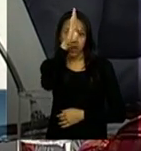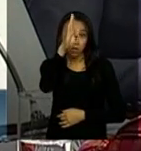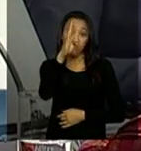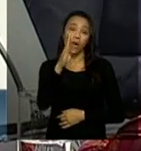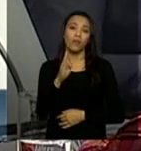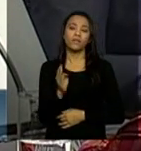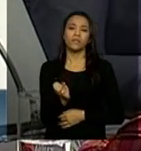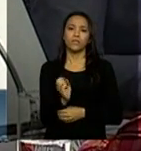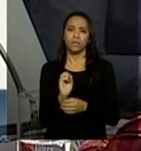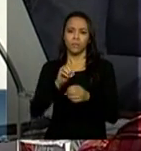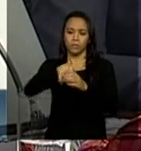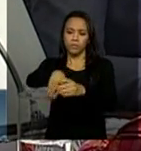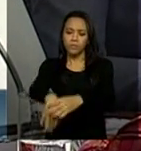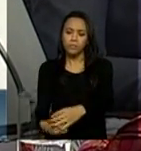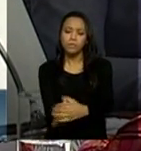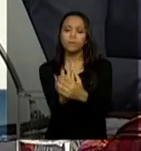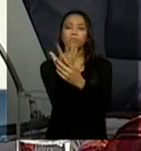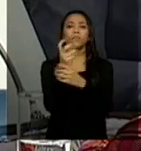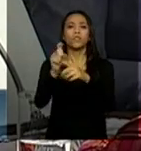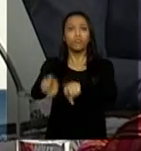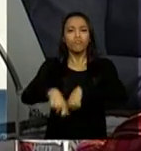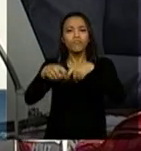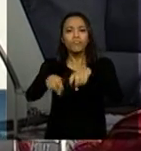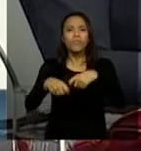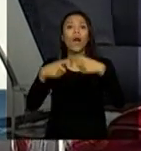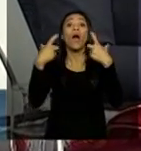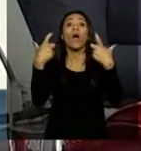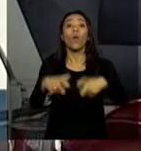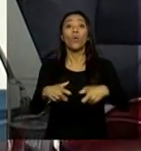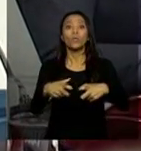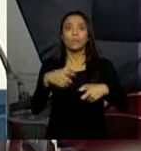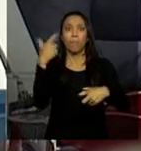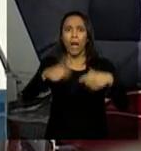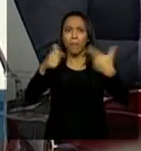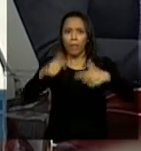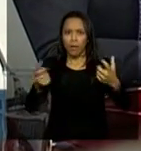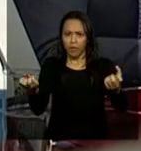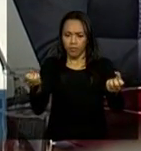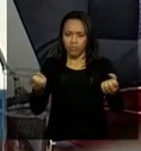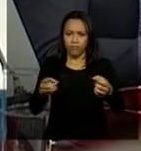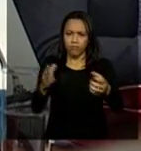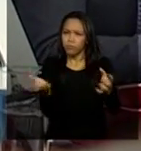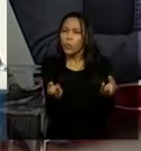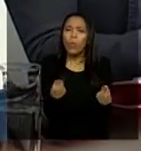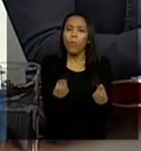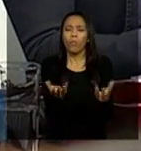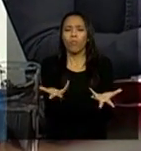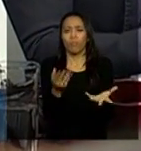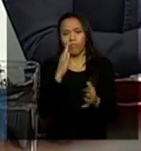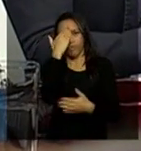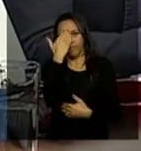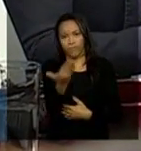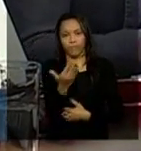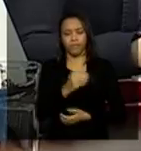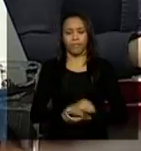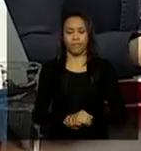culturas agrícolas e onde elas se concentram? Obrigada. Talvez para responder a pergunta